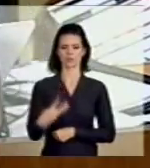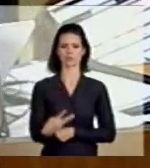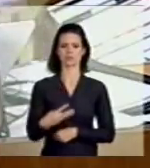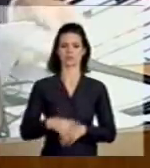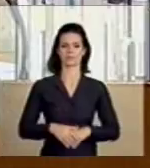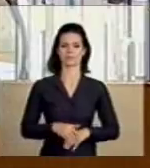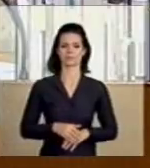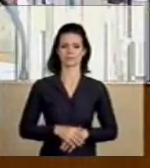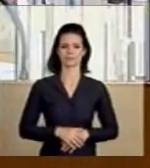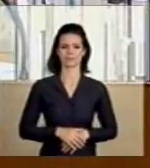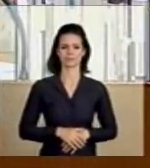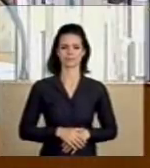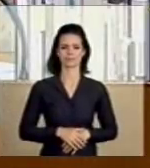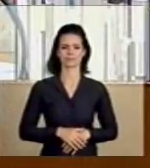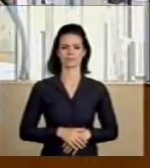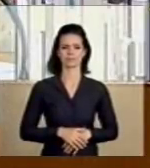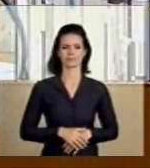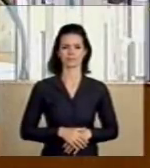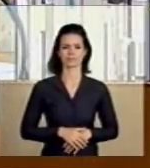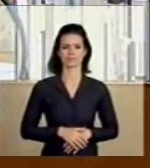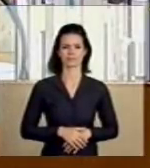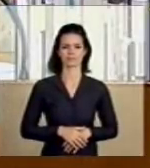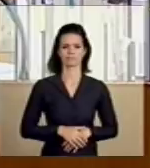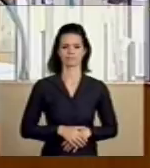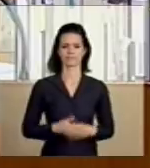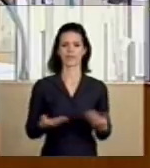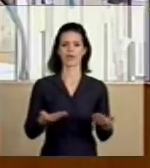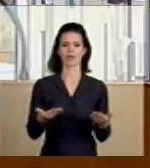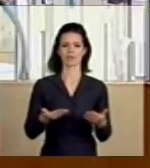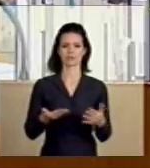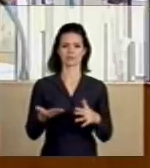pronuncio, senhor presidente. Pois não. Eu suspendo